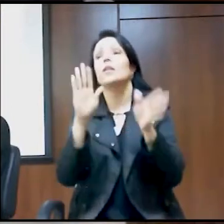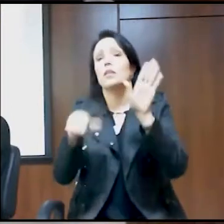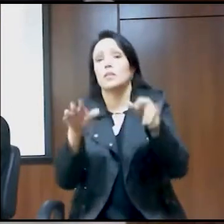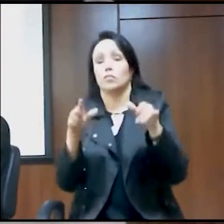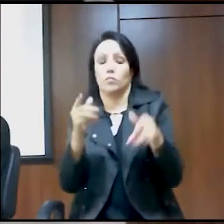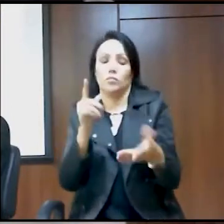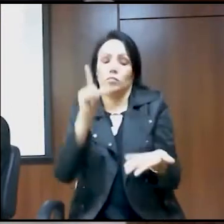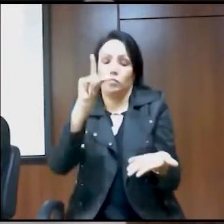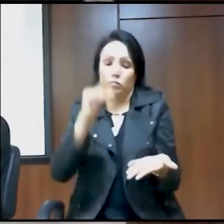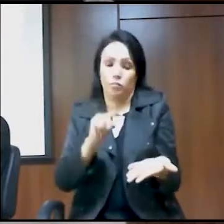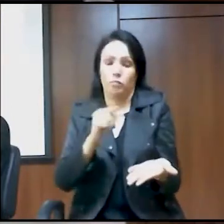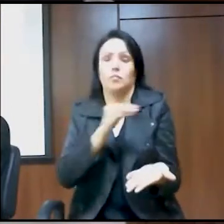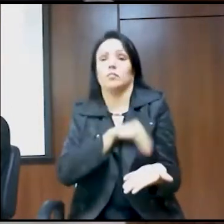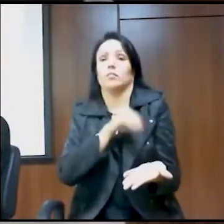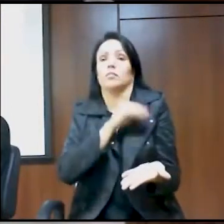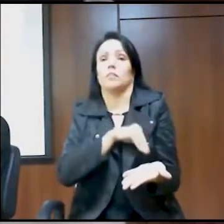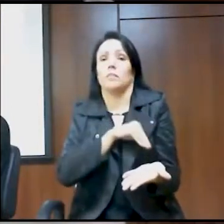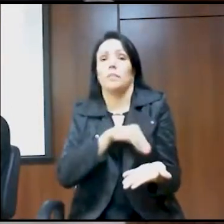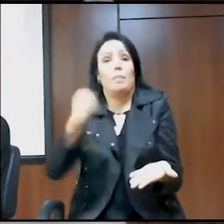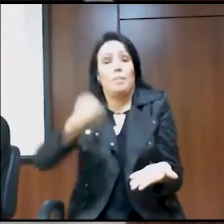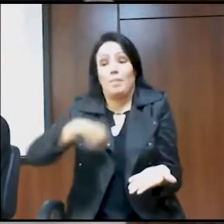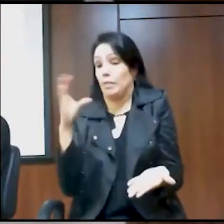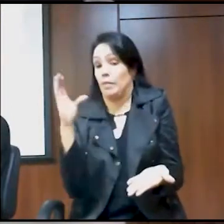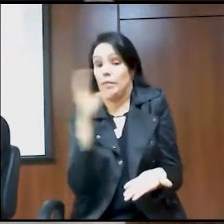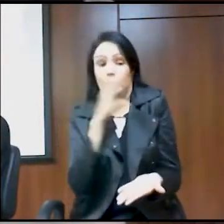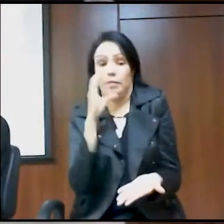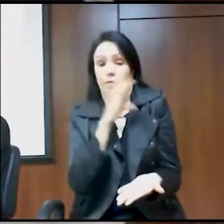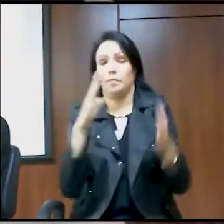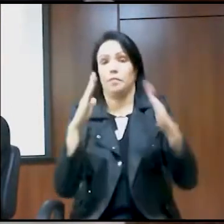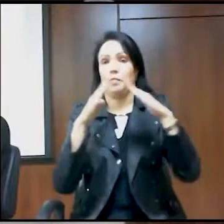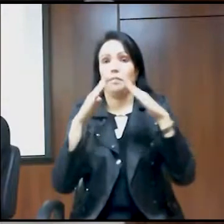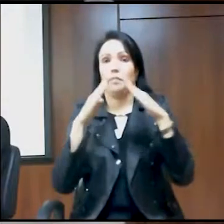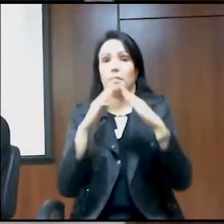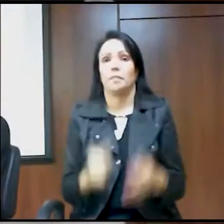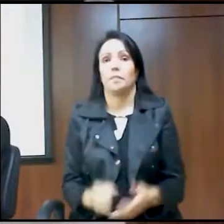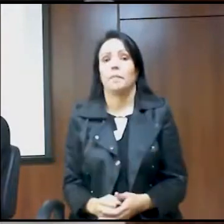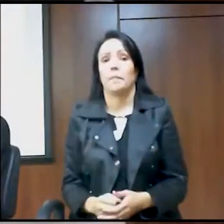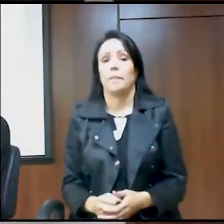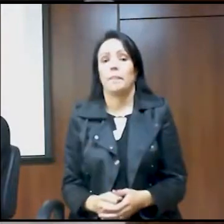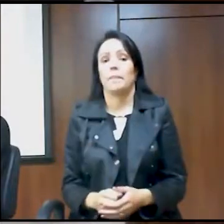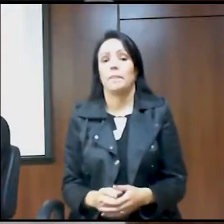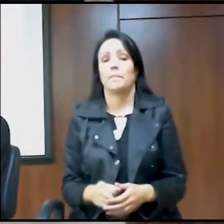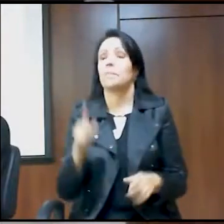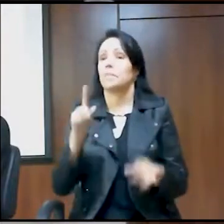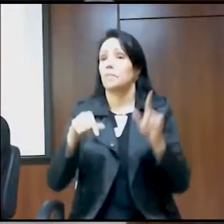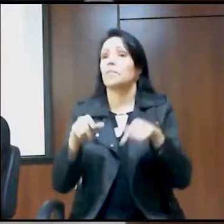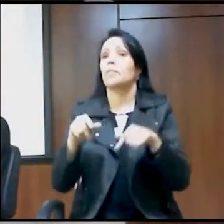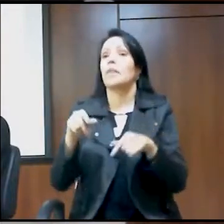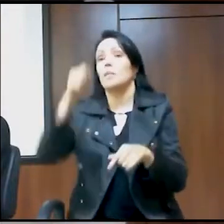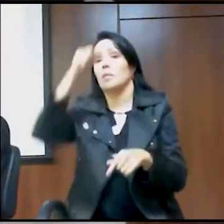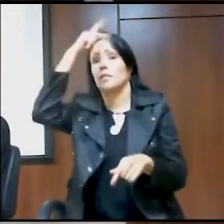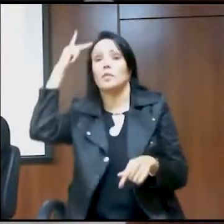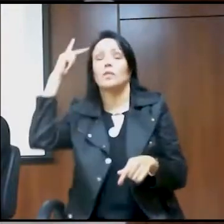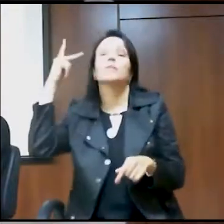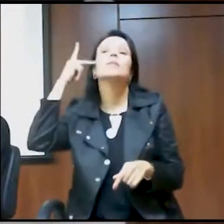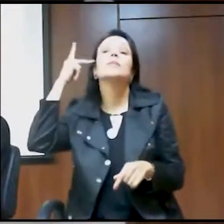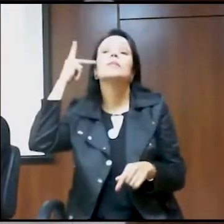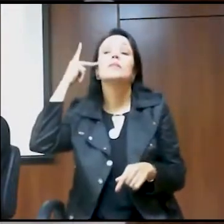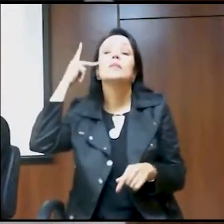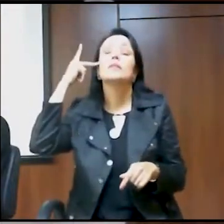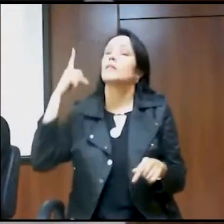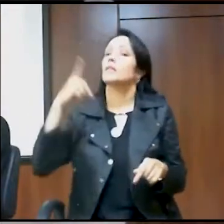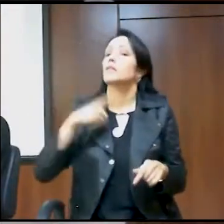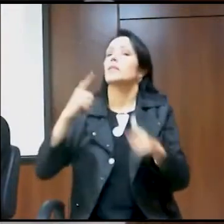necessitam, vamos dizer assim, urgentemente da produção habitacional. E aí, em relação aqui à Prefeitura de São Paulo, nós temos uma série